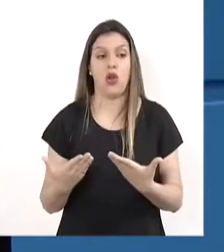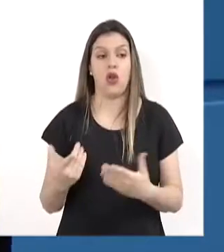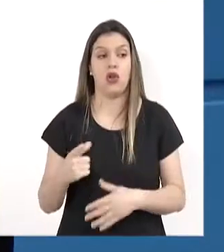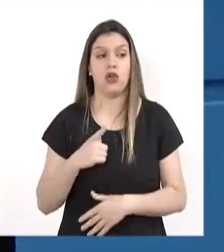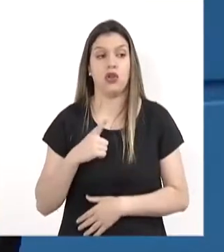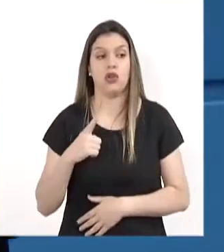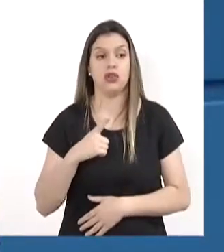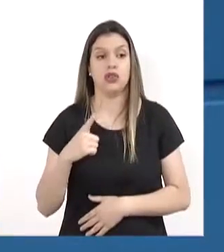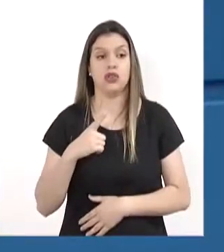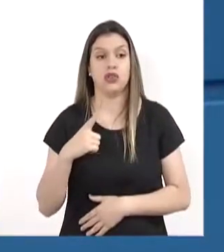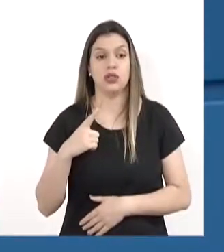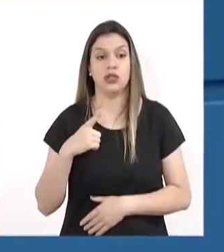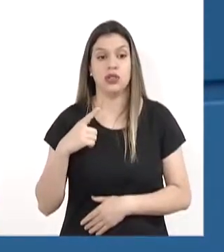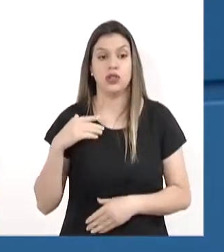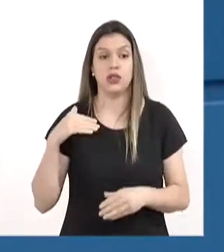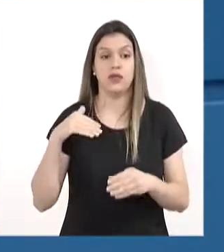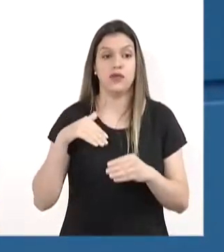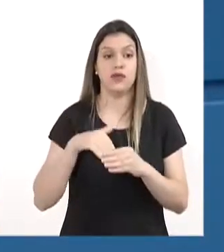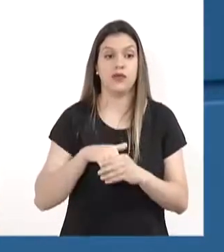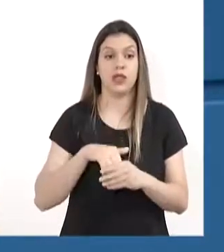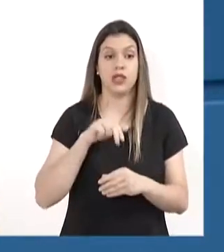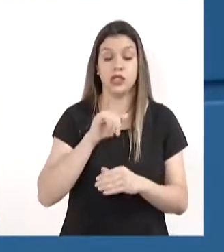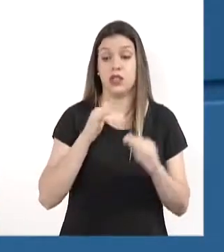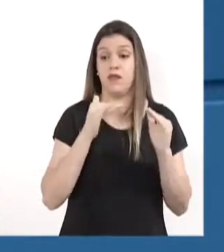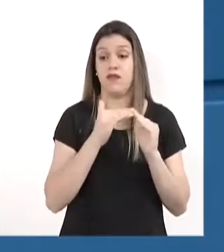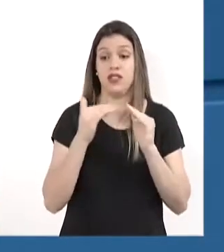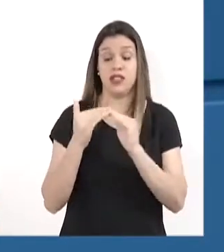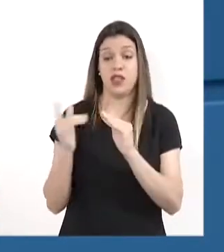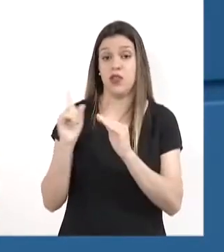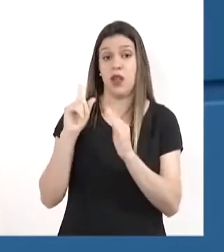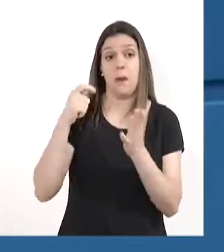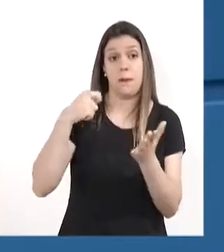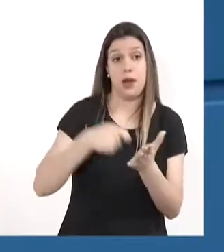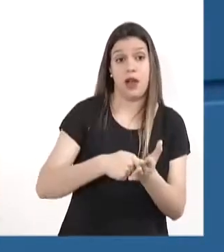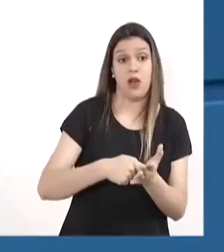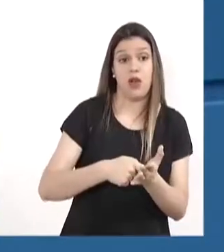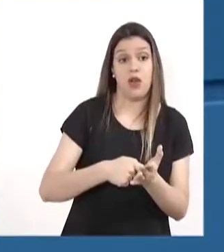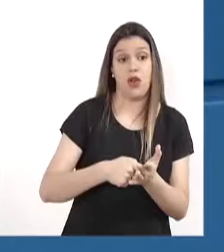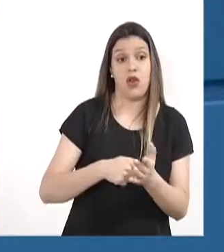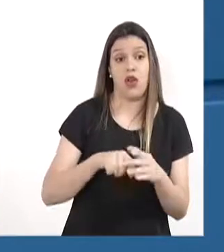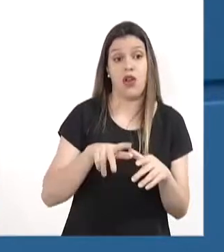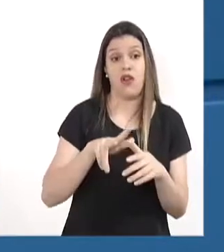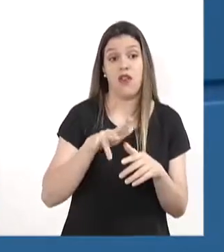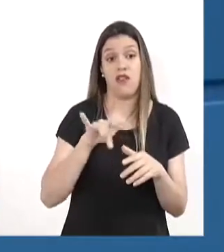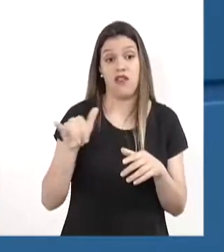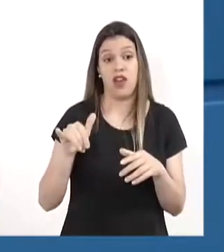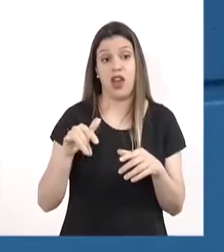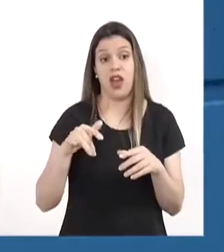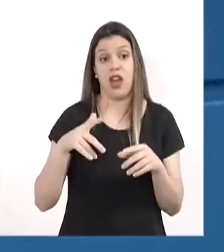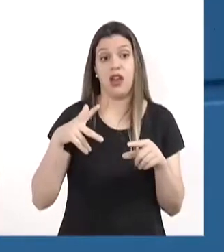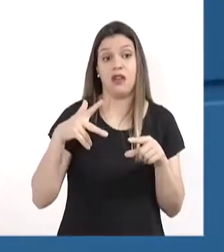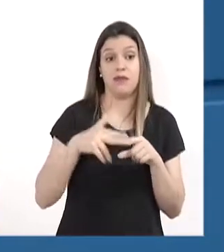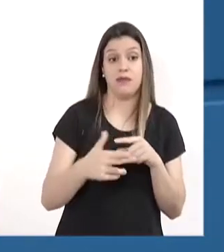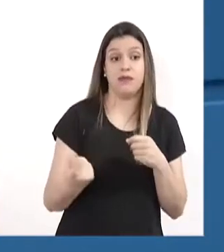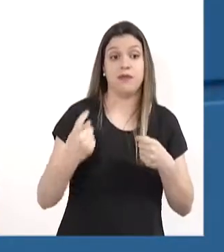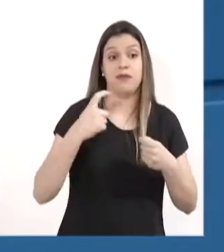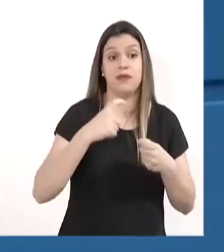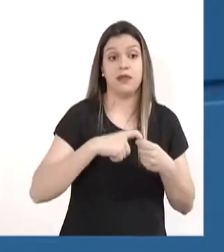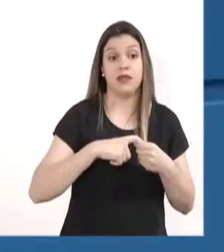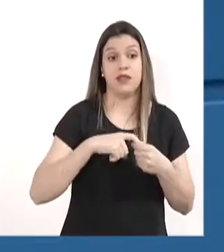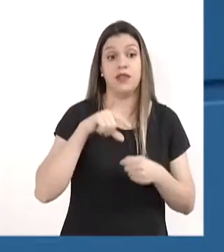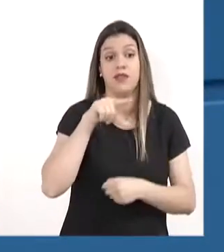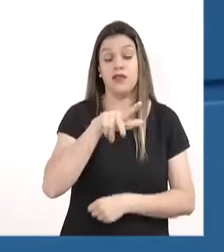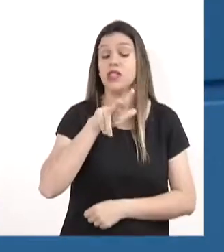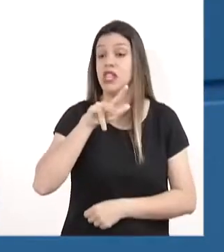deputado Enovan deu aqui. O seu vizinho não pagou a conta, aí vai desligar e vai religar. Você vai pagar para religar a